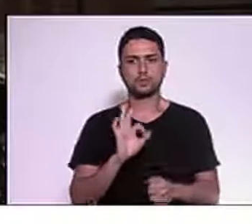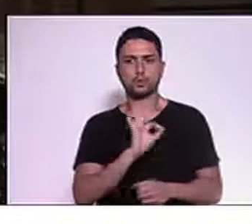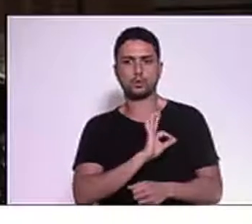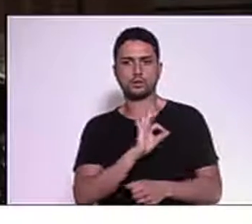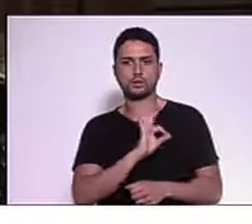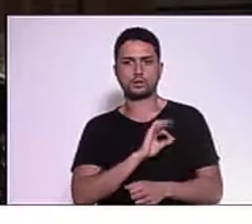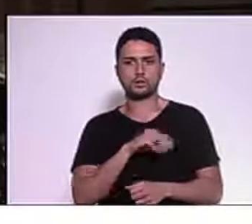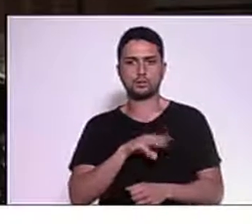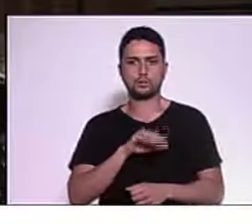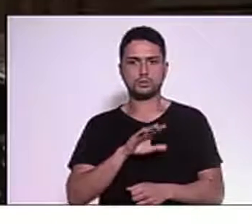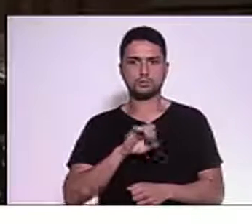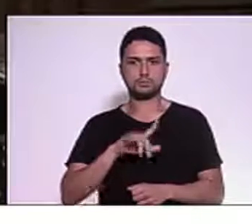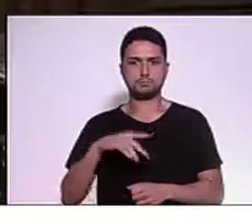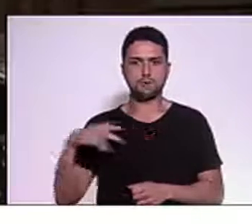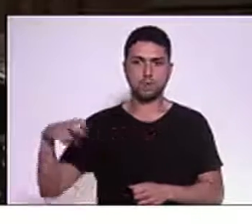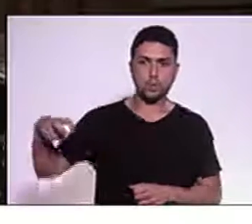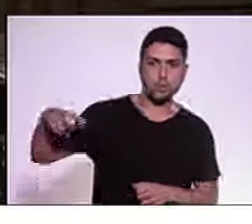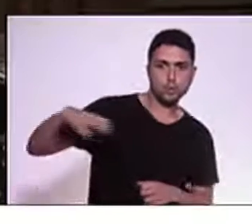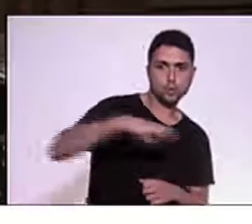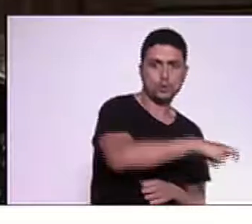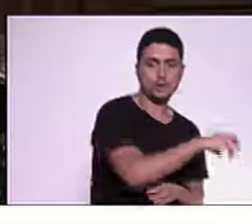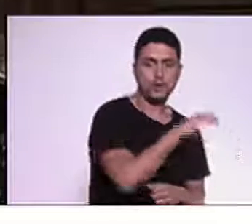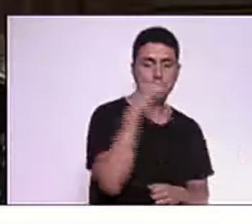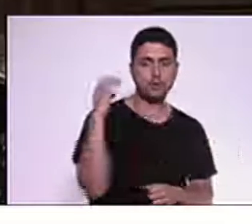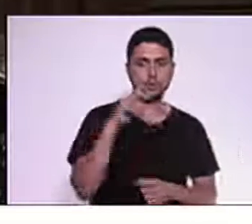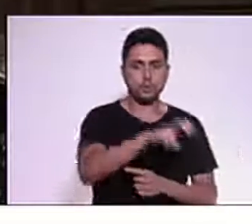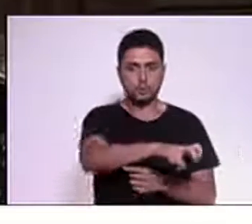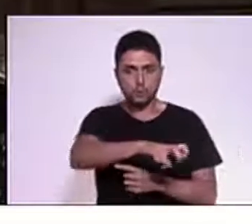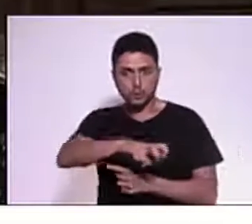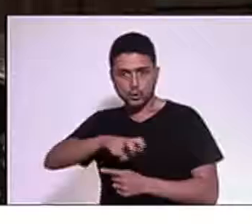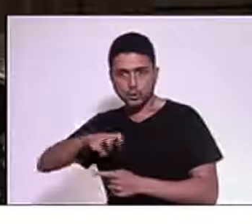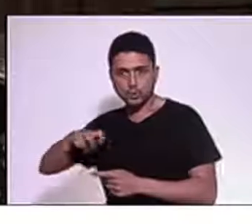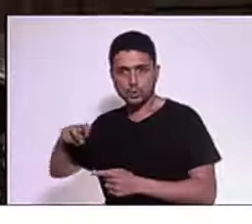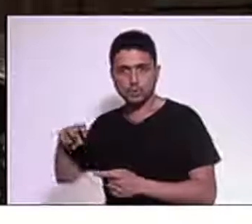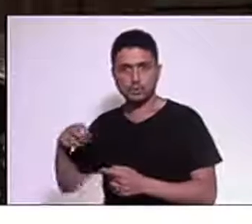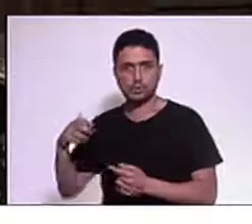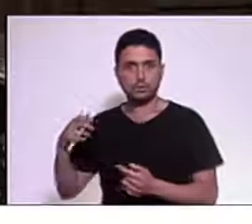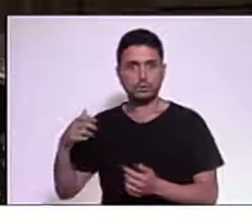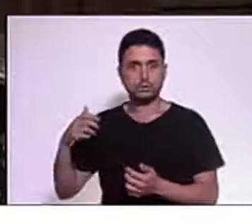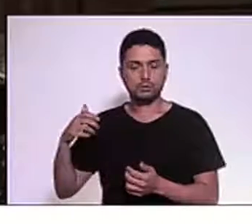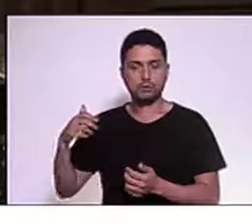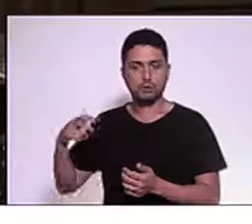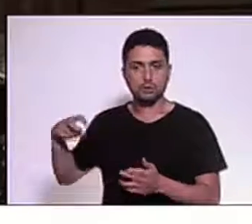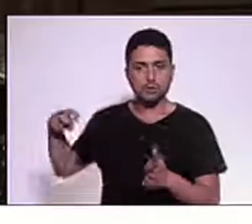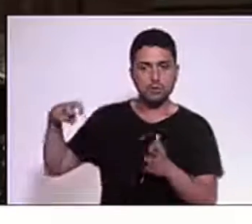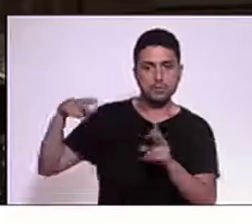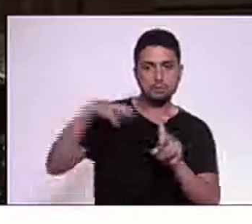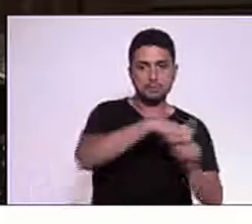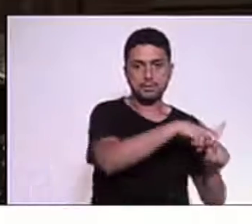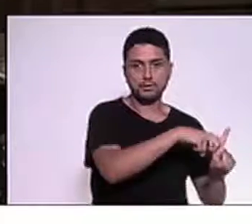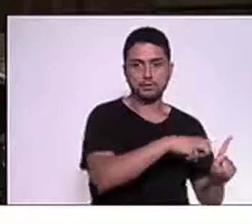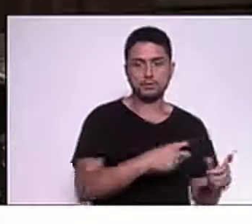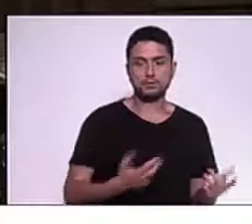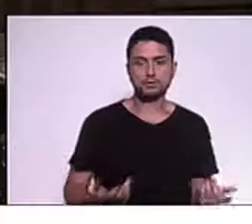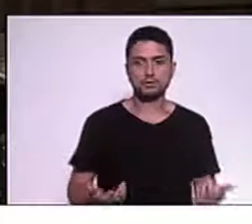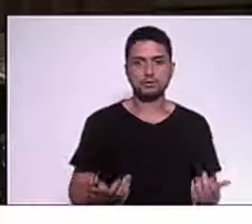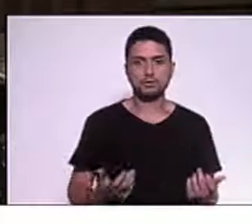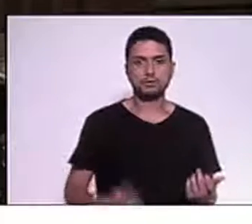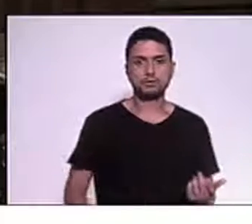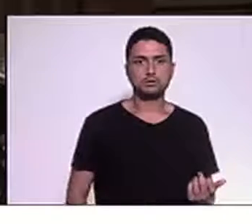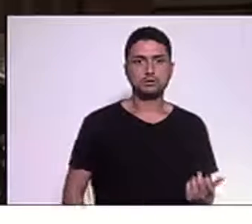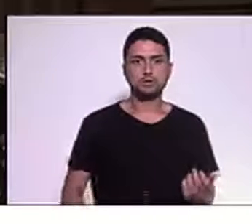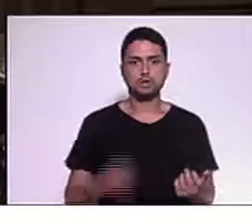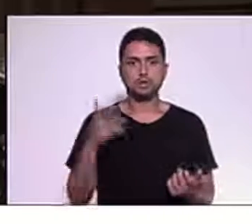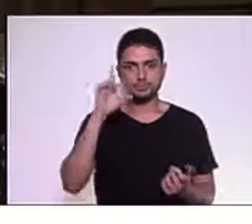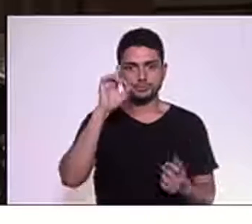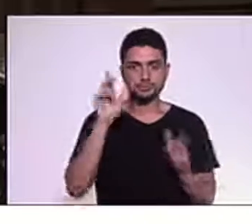em alta velocidade, em marcha ré, atropelar um guarda municipal. E daqui a 2 dias, na Câmara